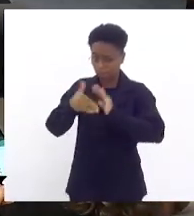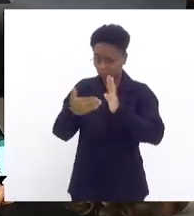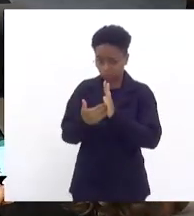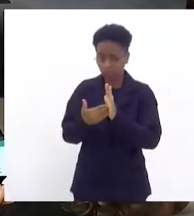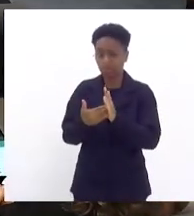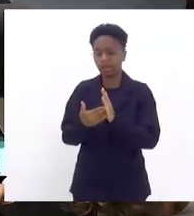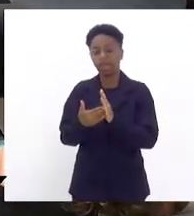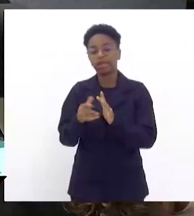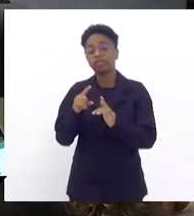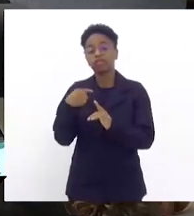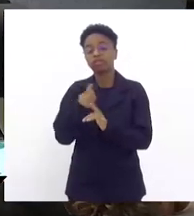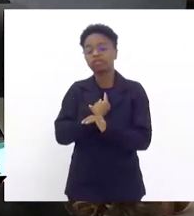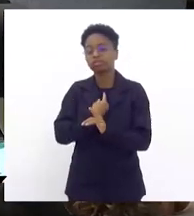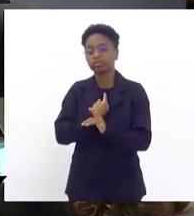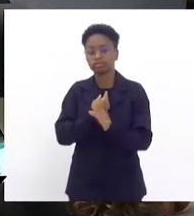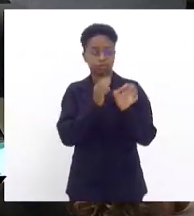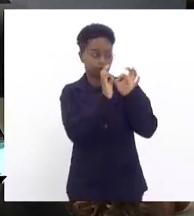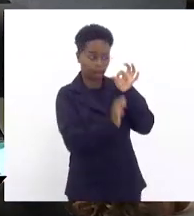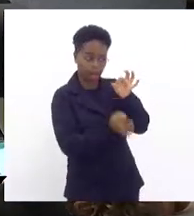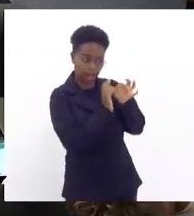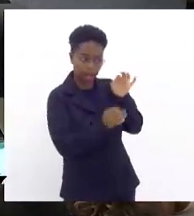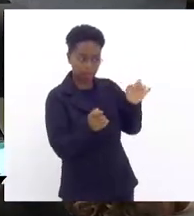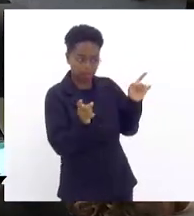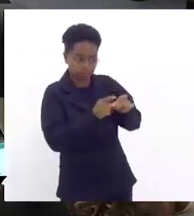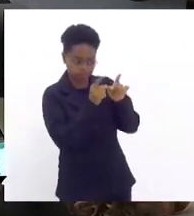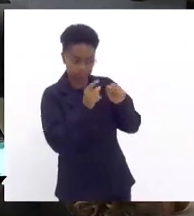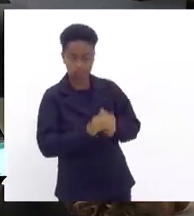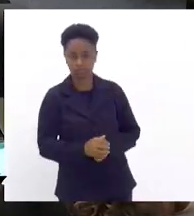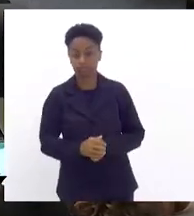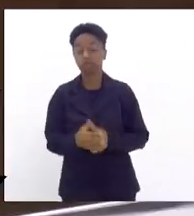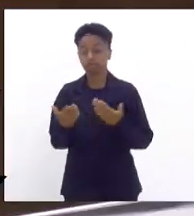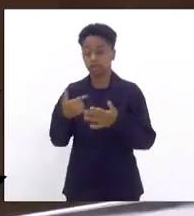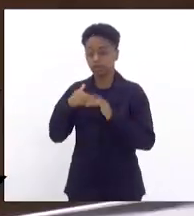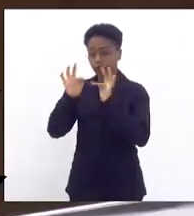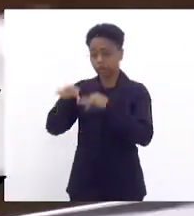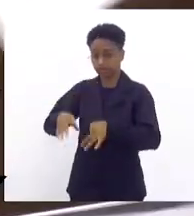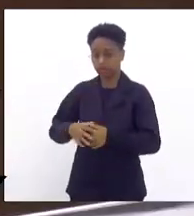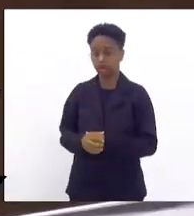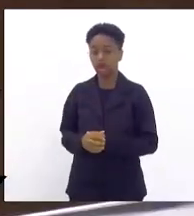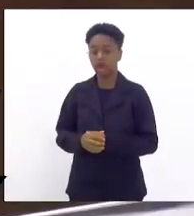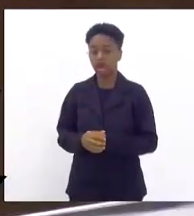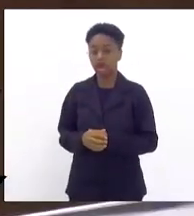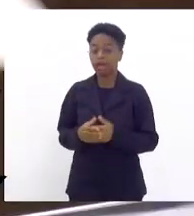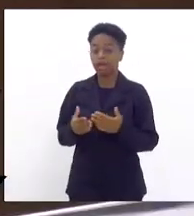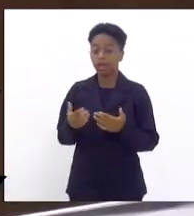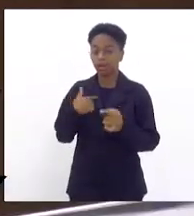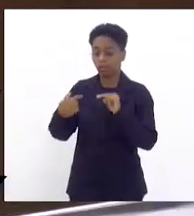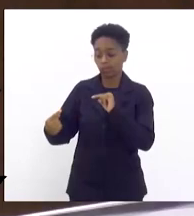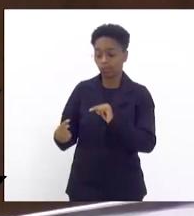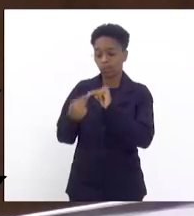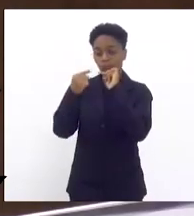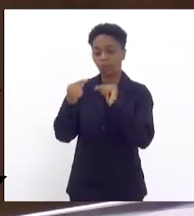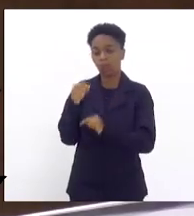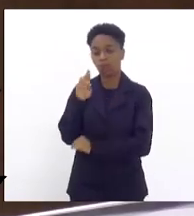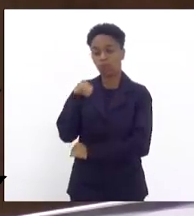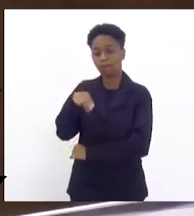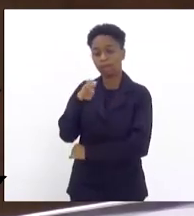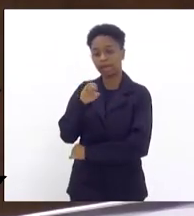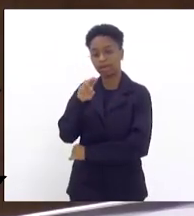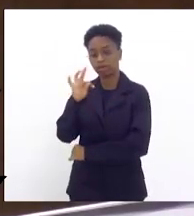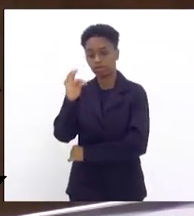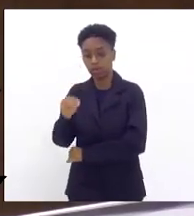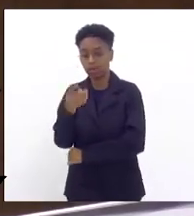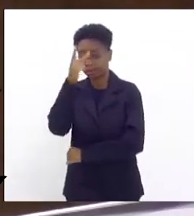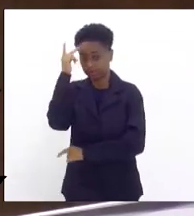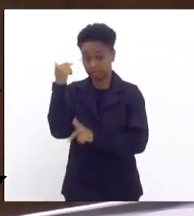nós iríamos ser uma empresa de referência no estado. Portanto, para encerrar, deputado, corroborando com a fala do meu amigo Humberto, os trabalhadores da Águas